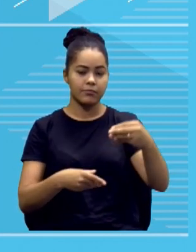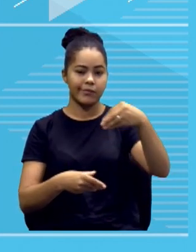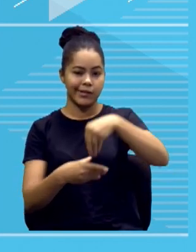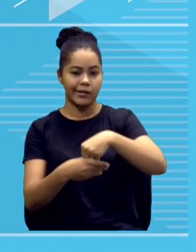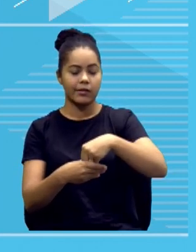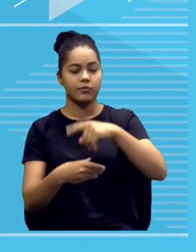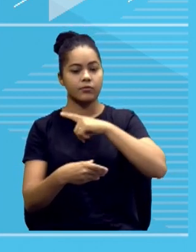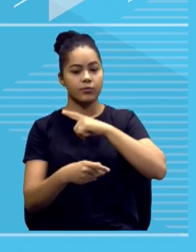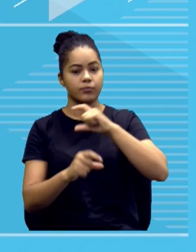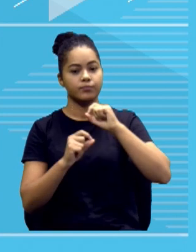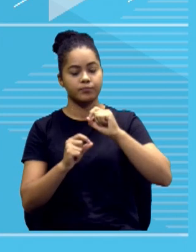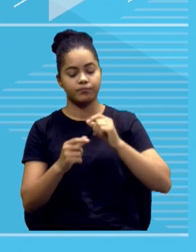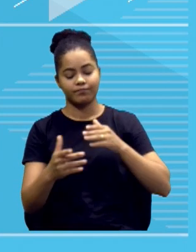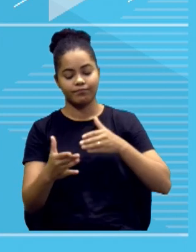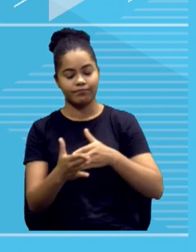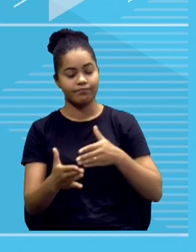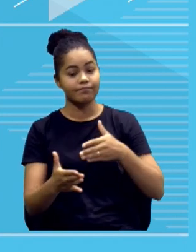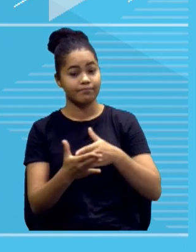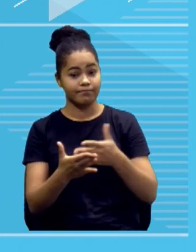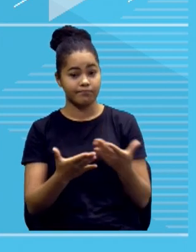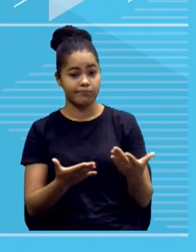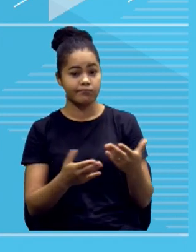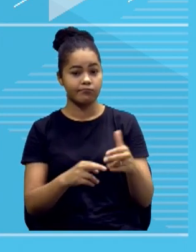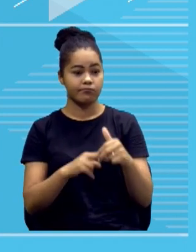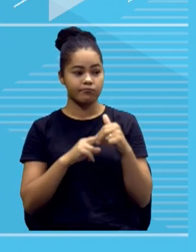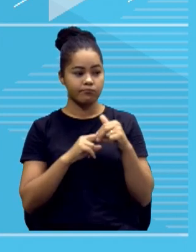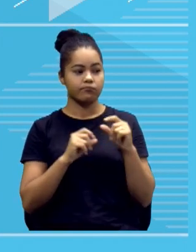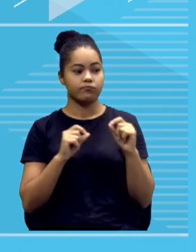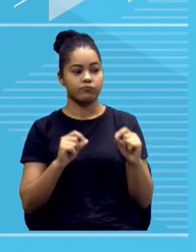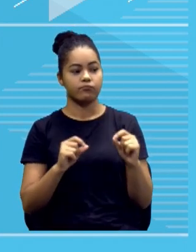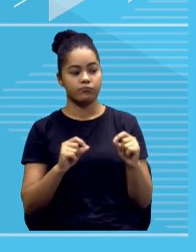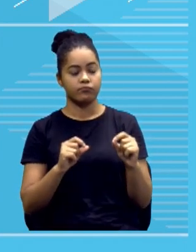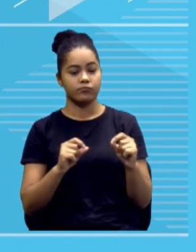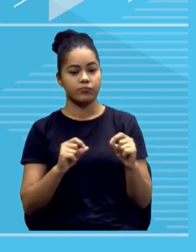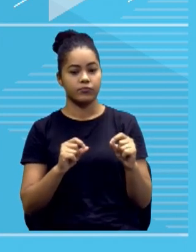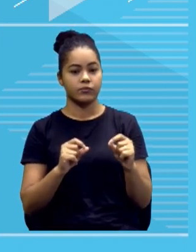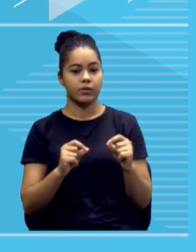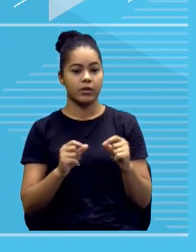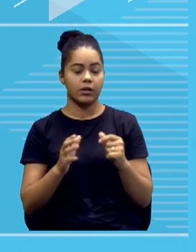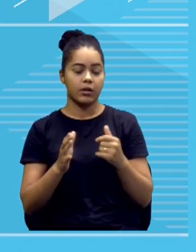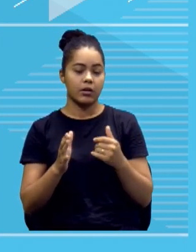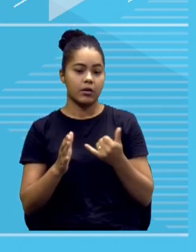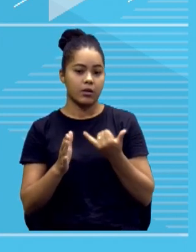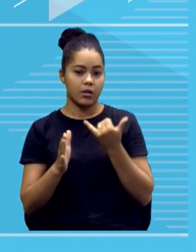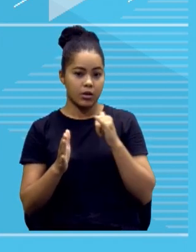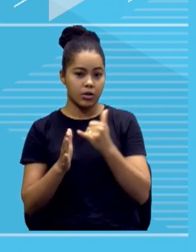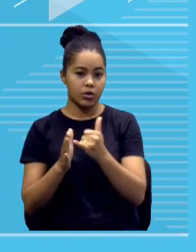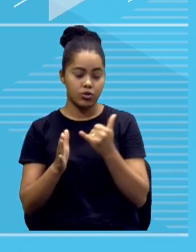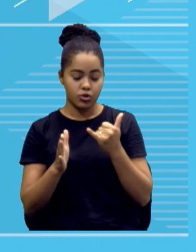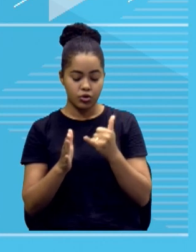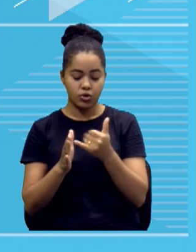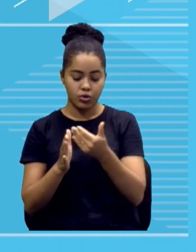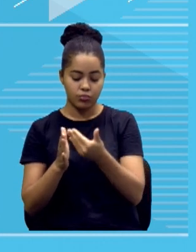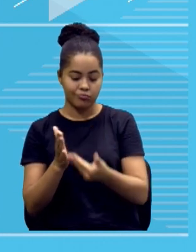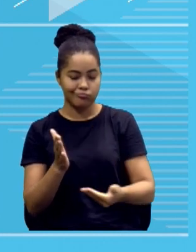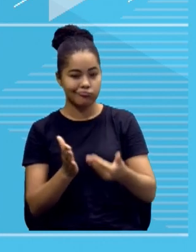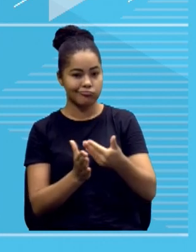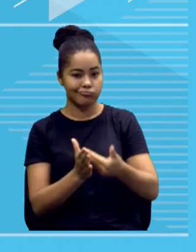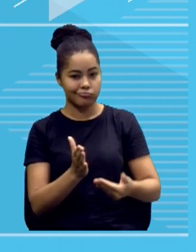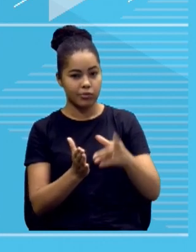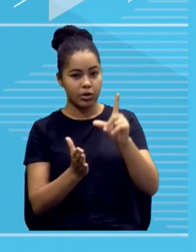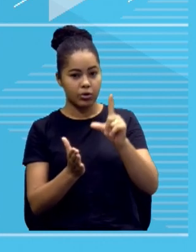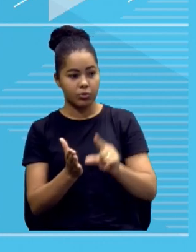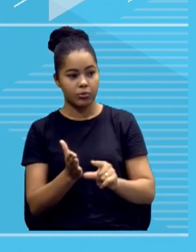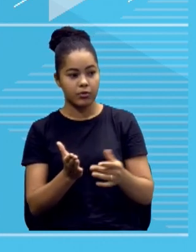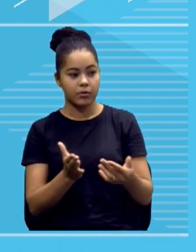Então, todo gerador, ele perde energia, tá bom? Todo gerador, ele vai perder energia para que aquele